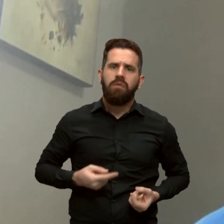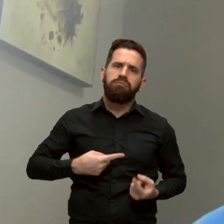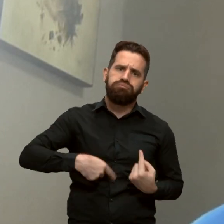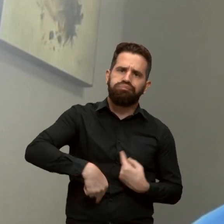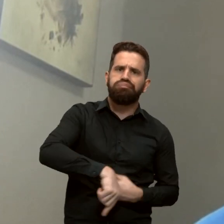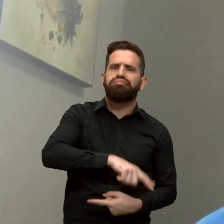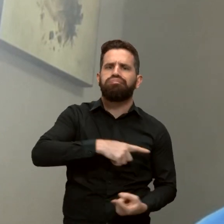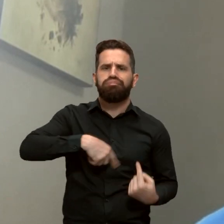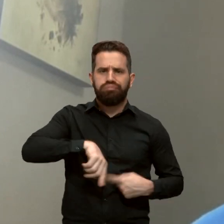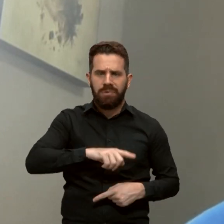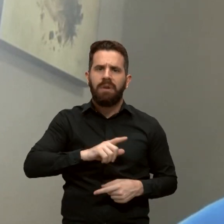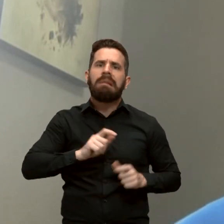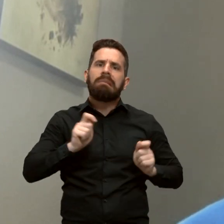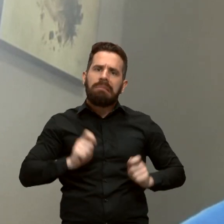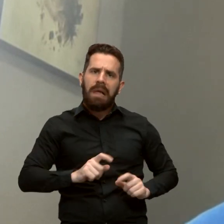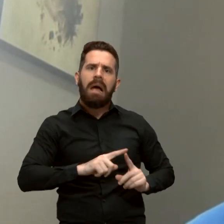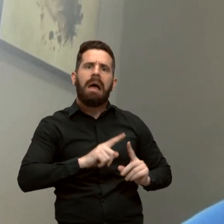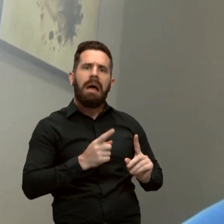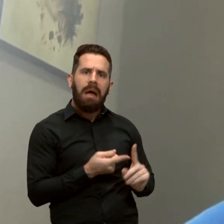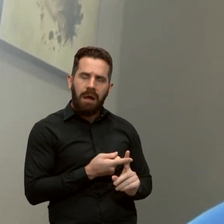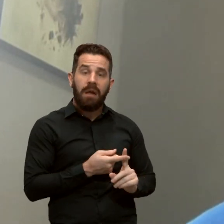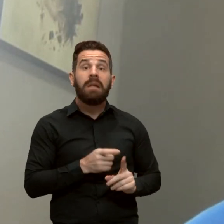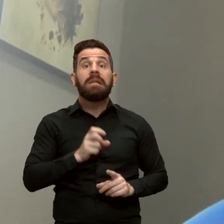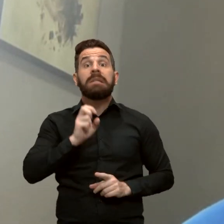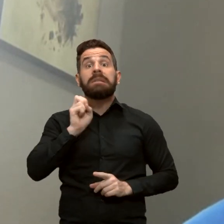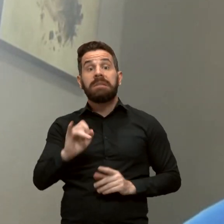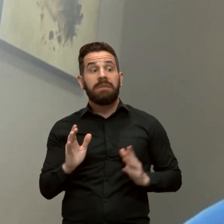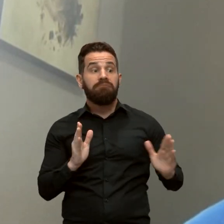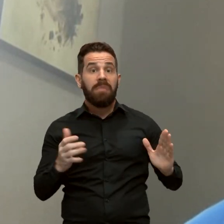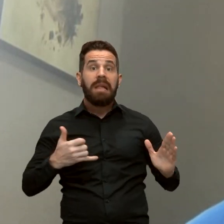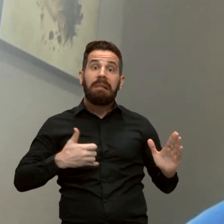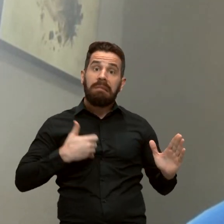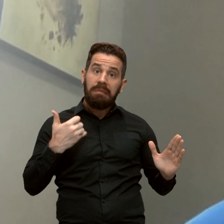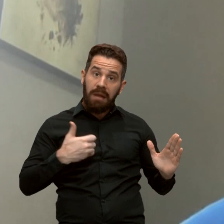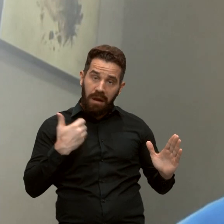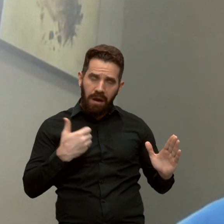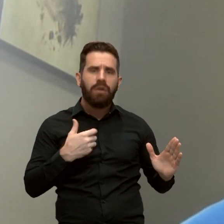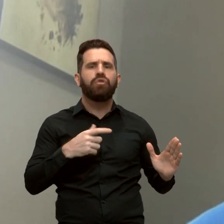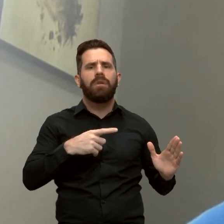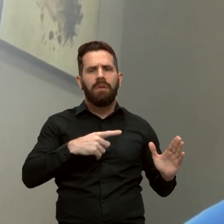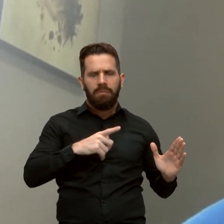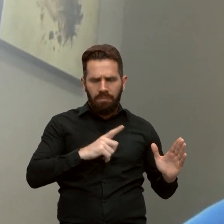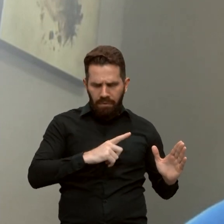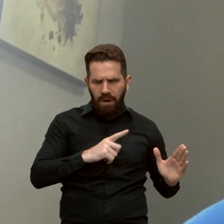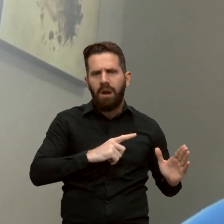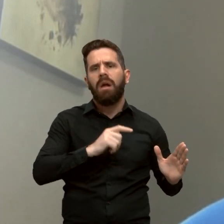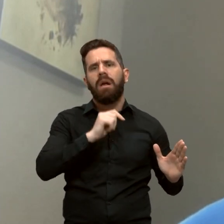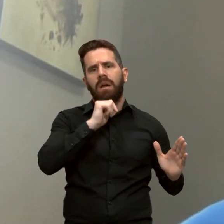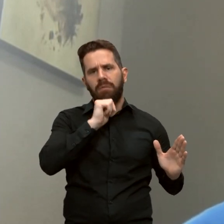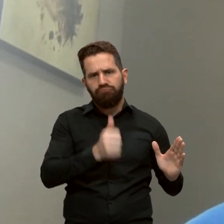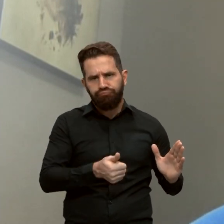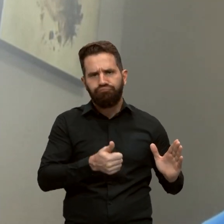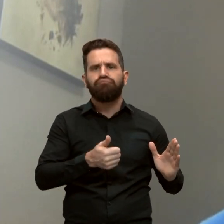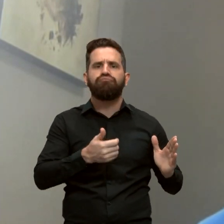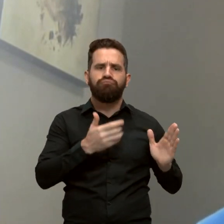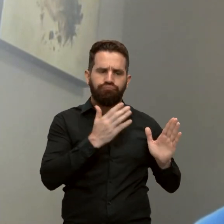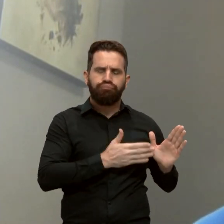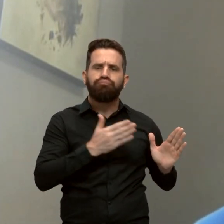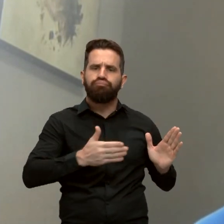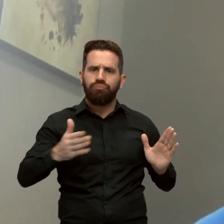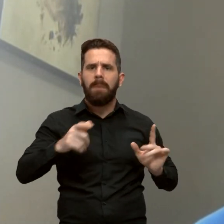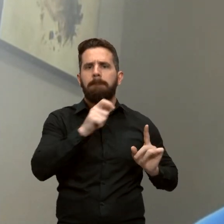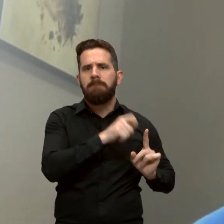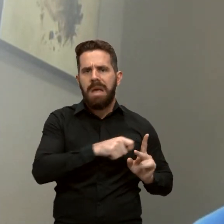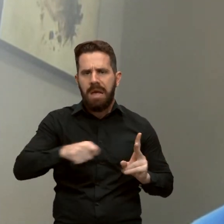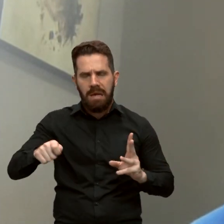uma idade fértil, ela tem o ciclo menstrual regularmente, né? A não ser que tenha algum problema de saúde.